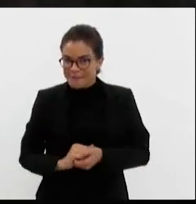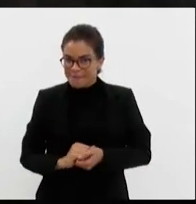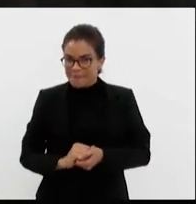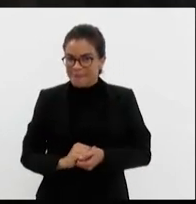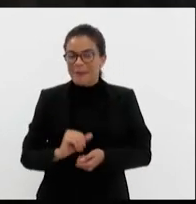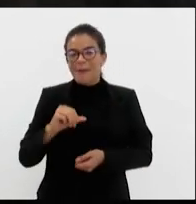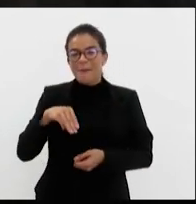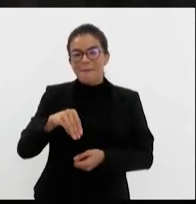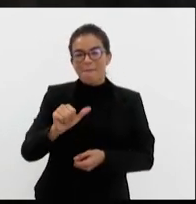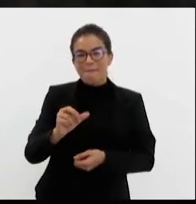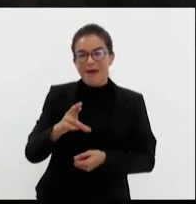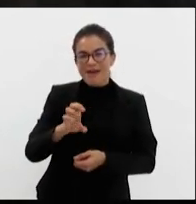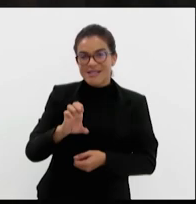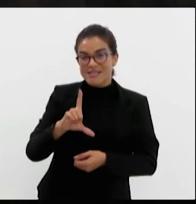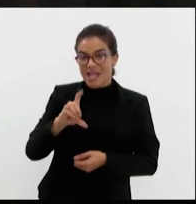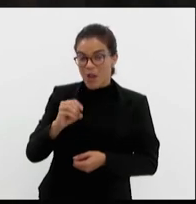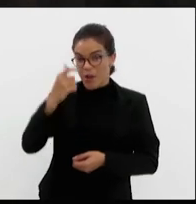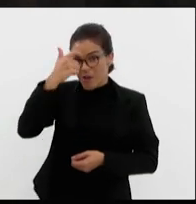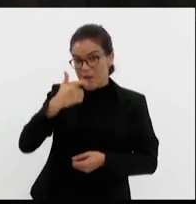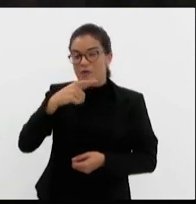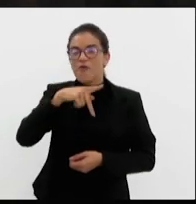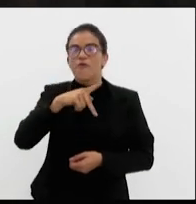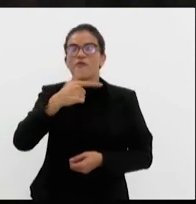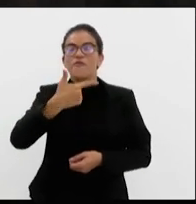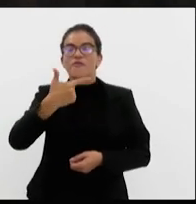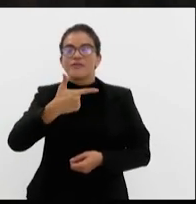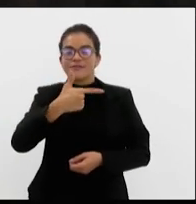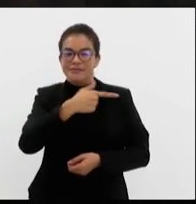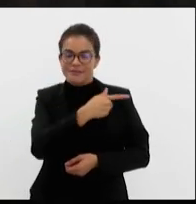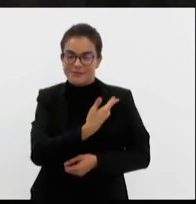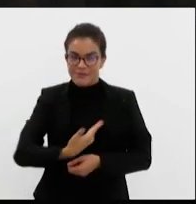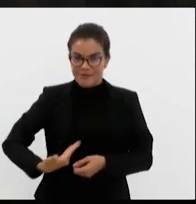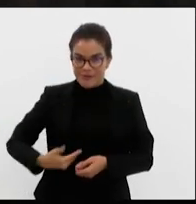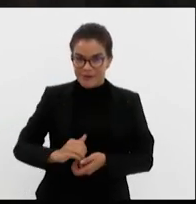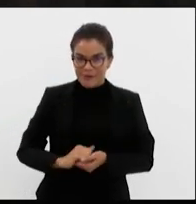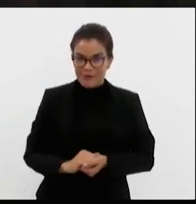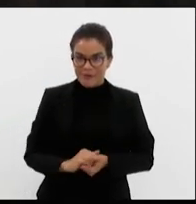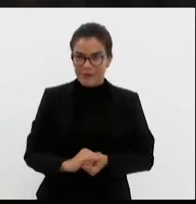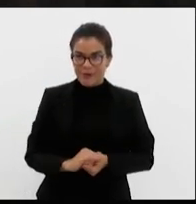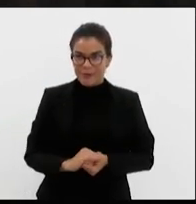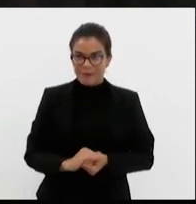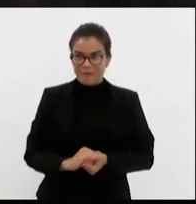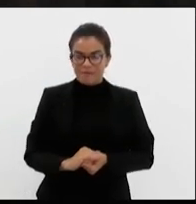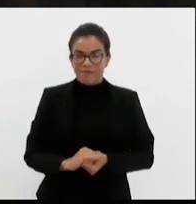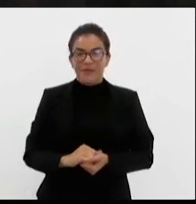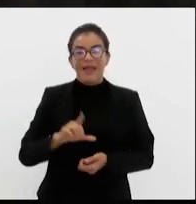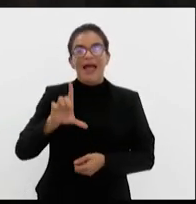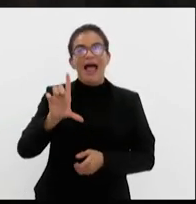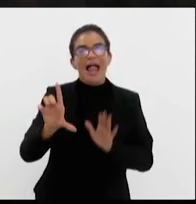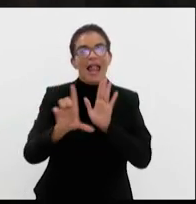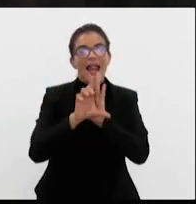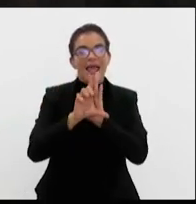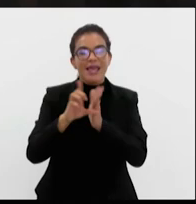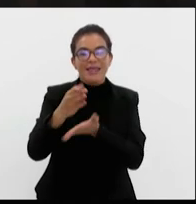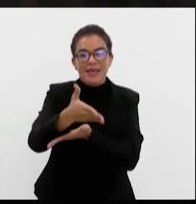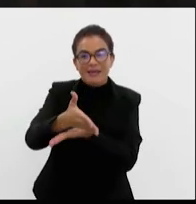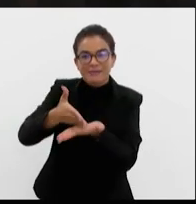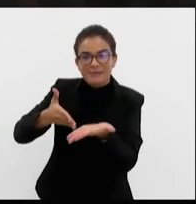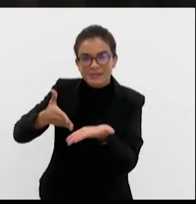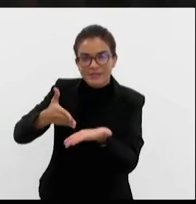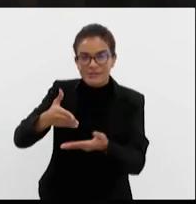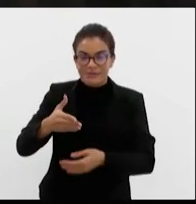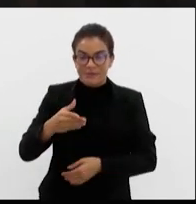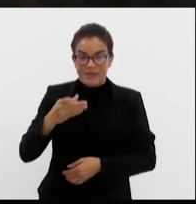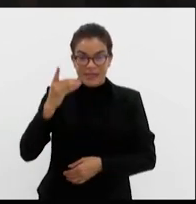Marcelo Alencar. Eu era até vice-governador. Mesmo partido. Lei da Partilha.